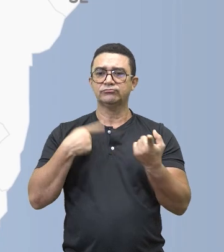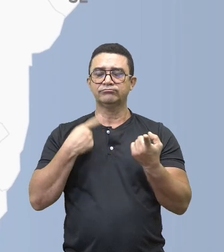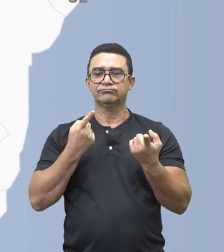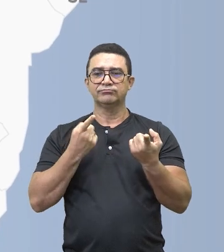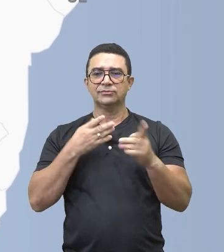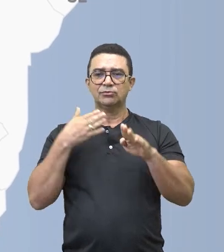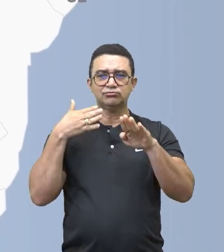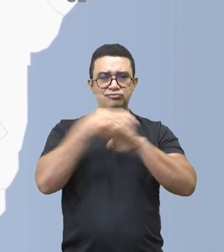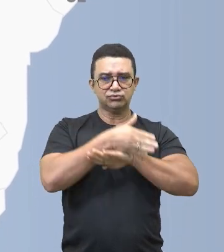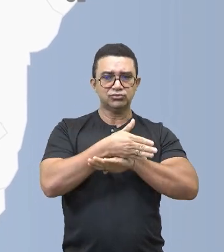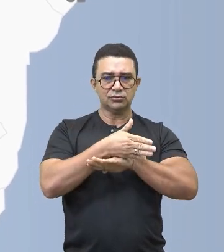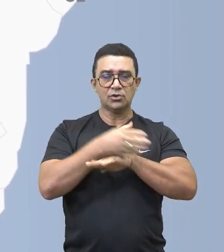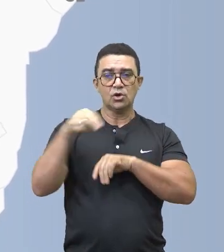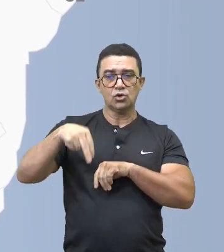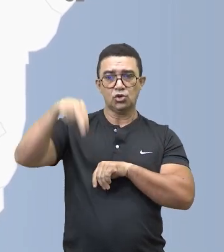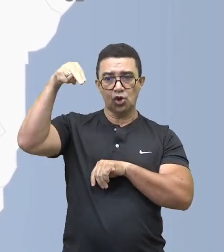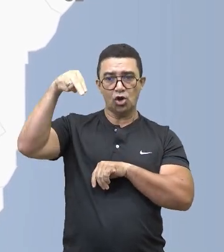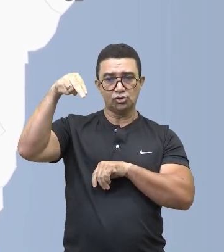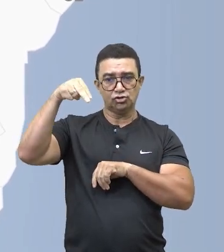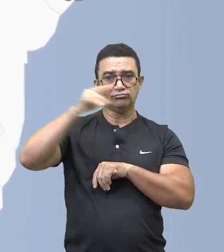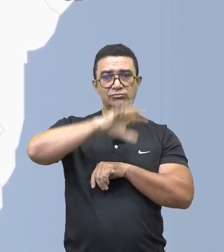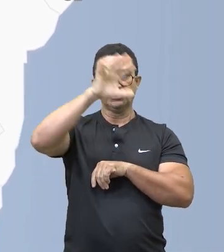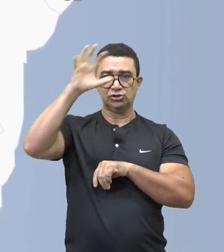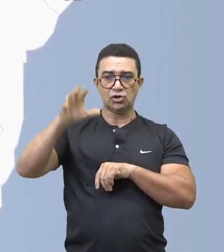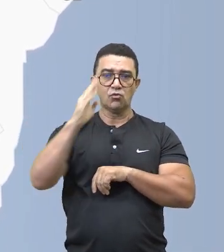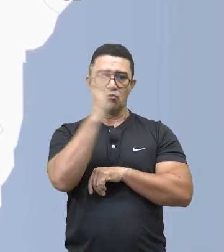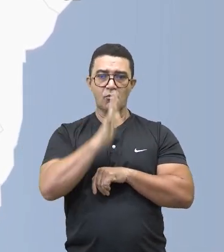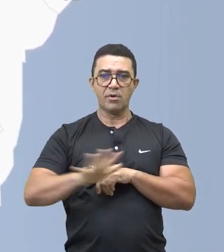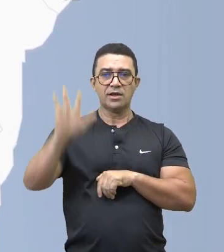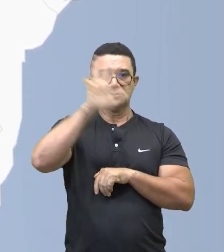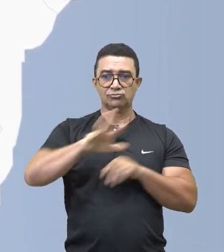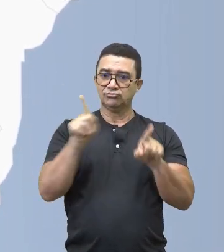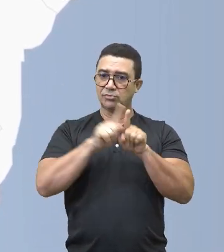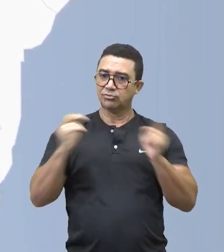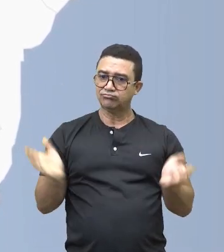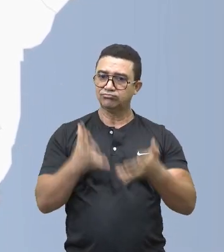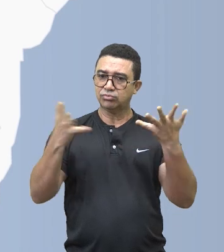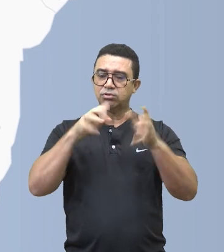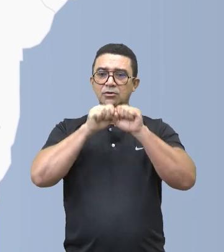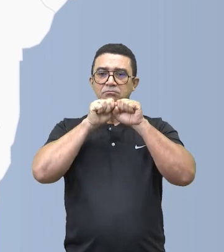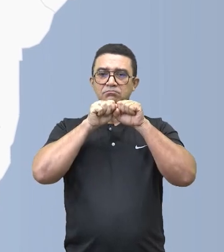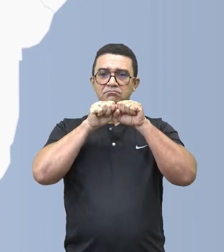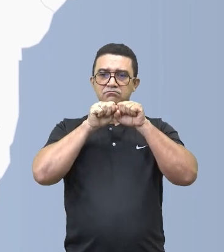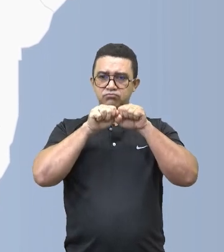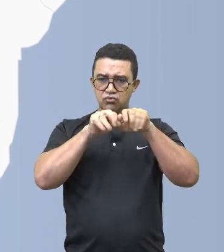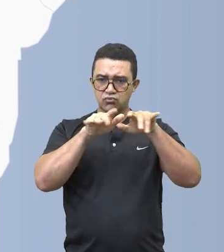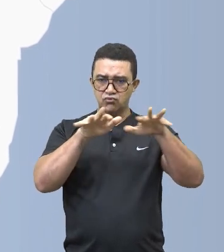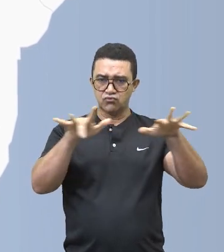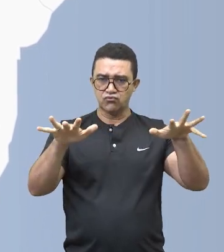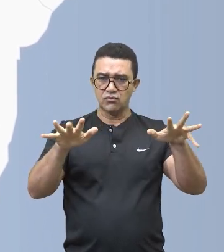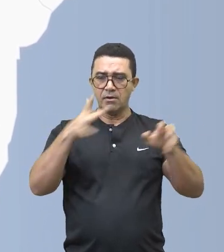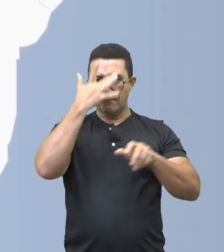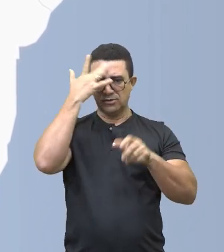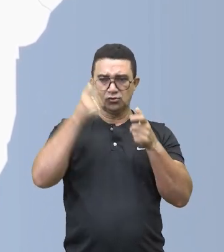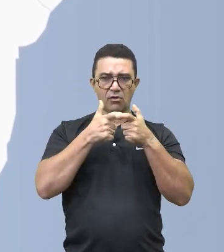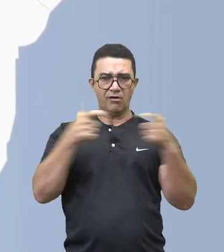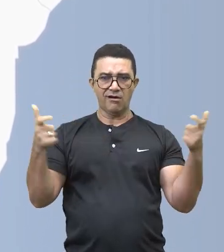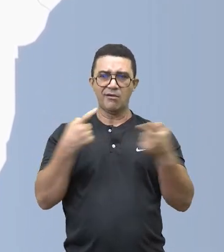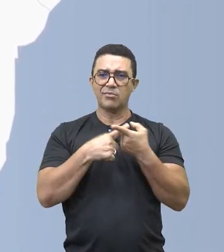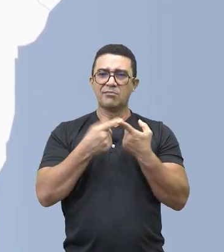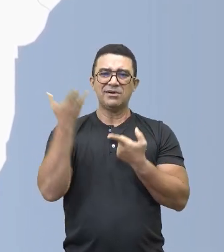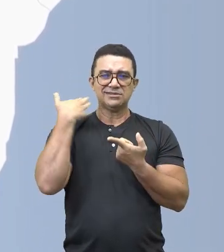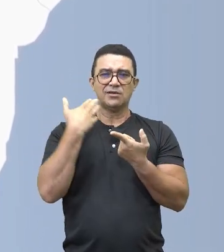região norte ao restante do Brasil, mas também promover o povoamento da Amazônia, considerada um vazio